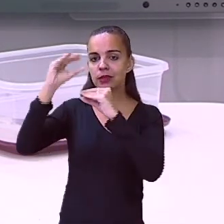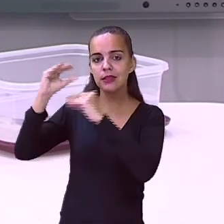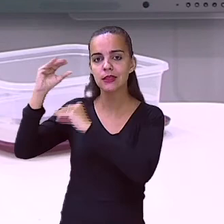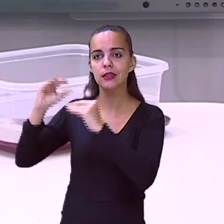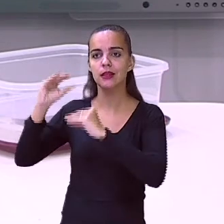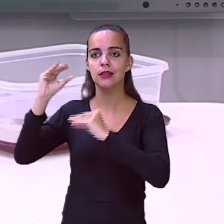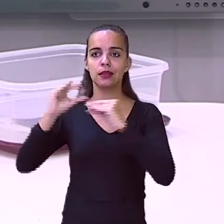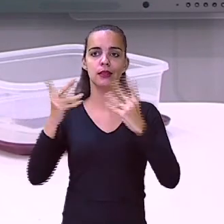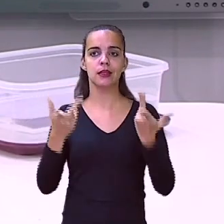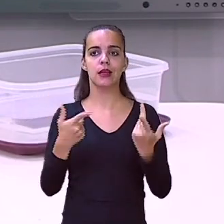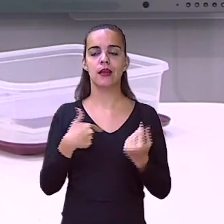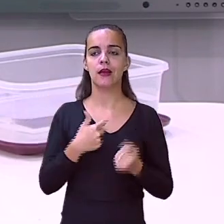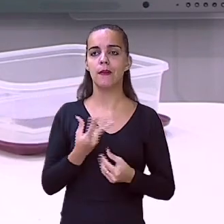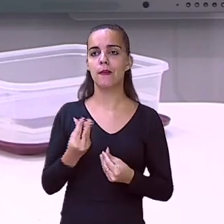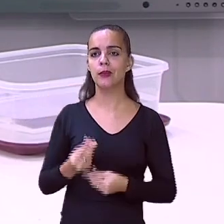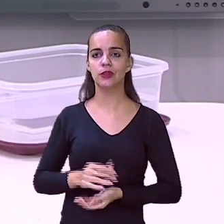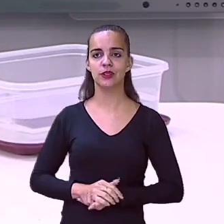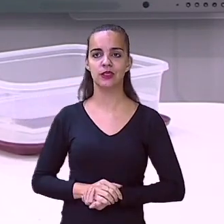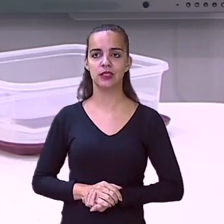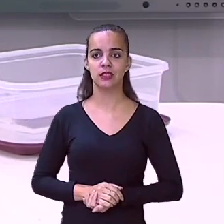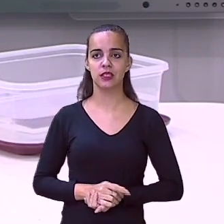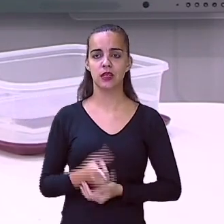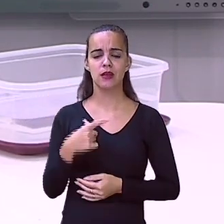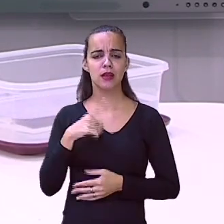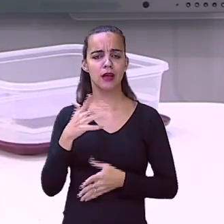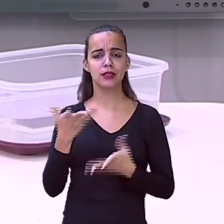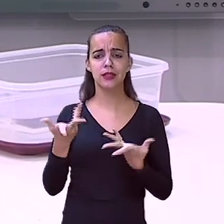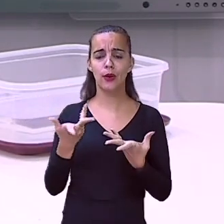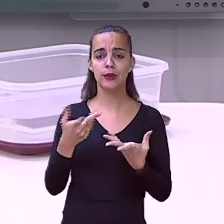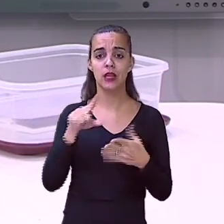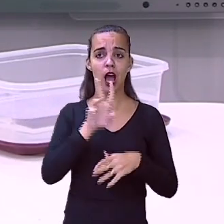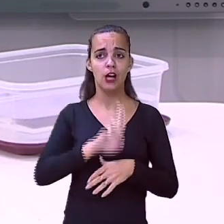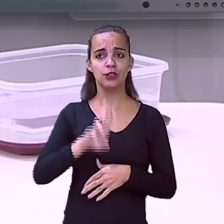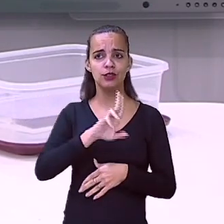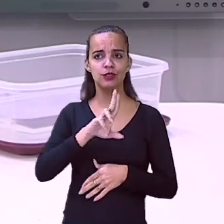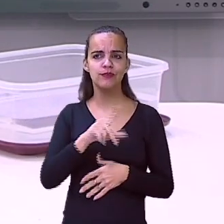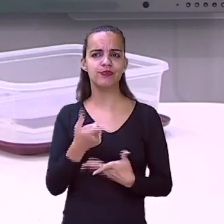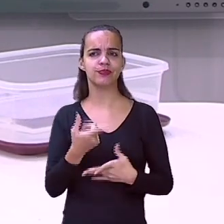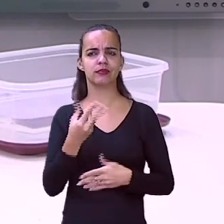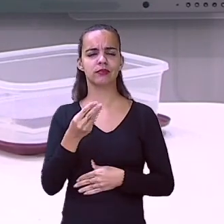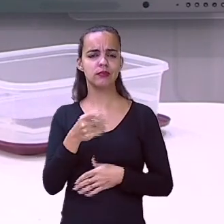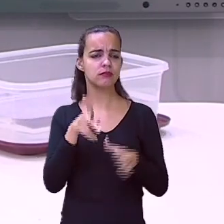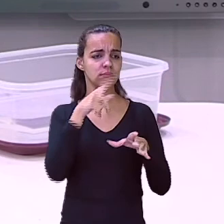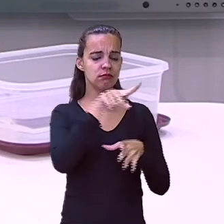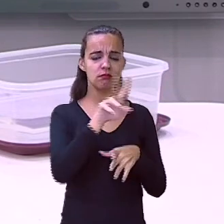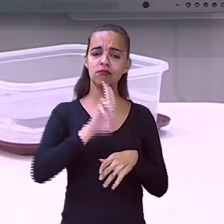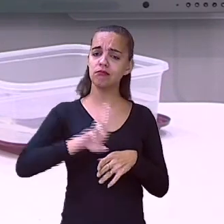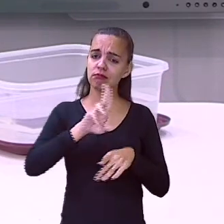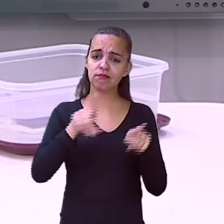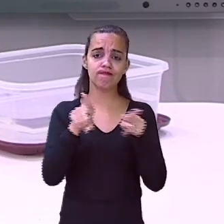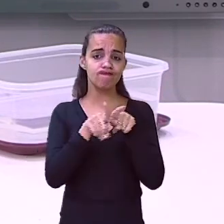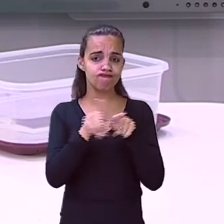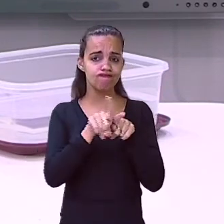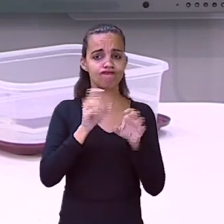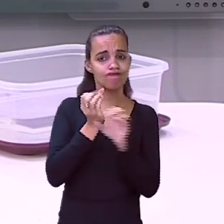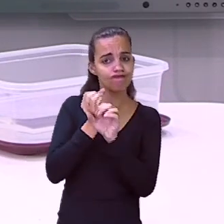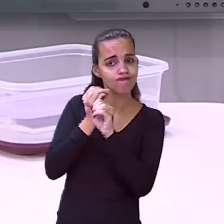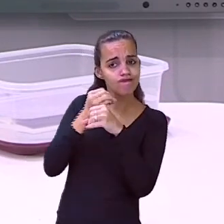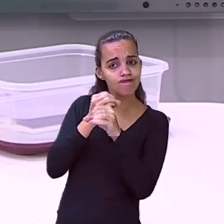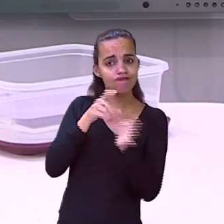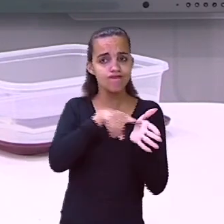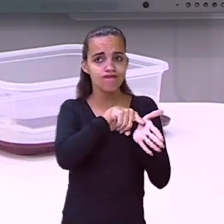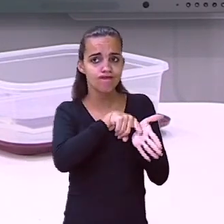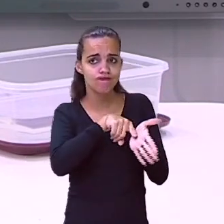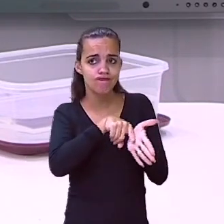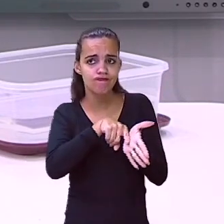E existem essas mesmas aplicações em laboratórios para poder separar